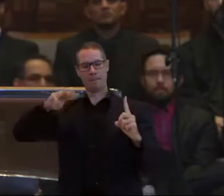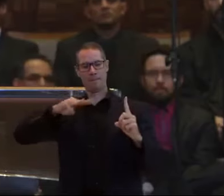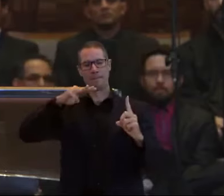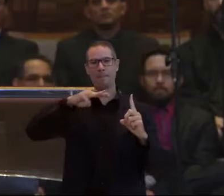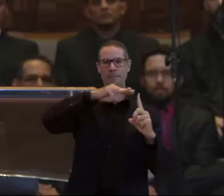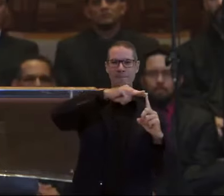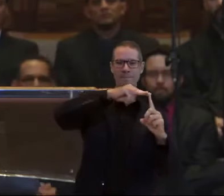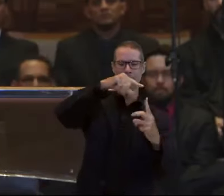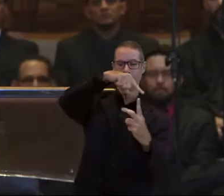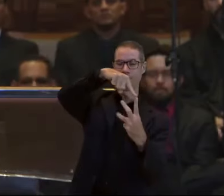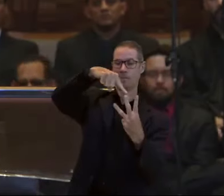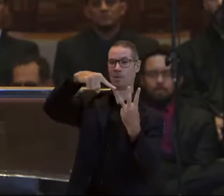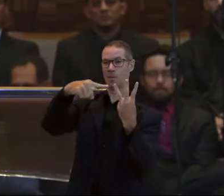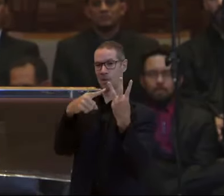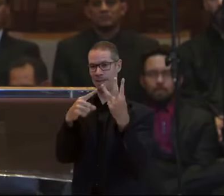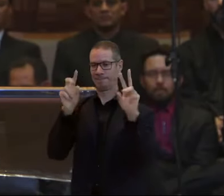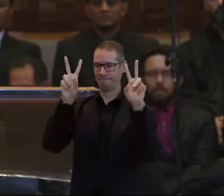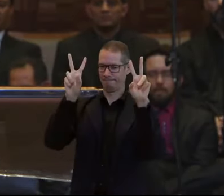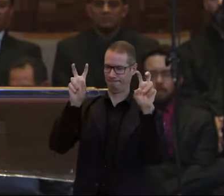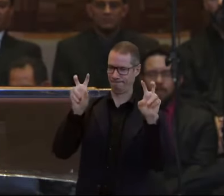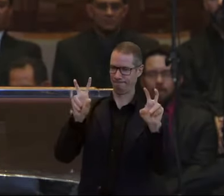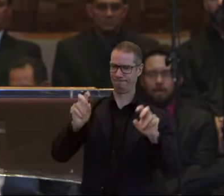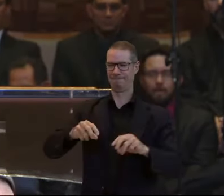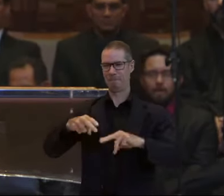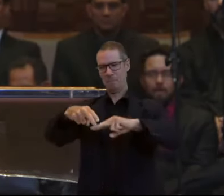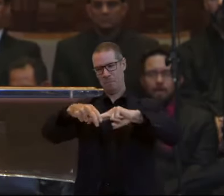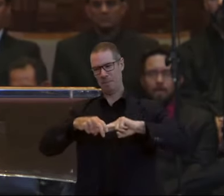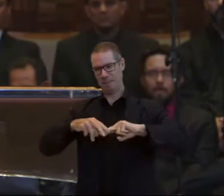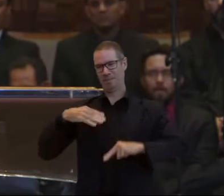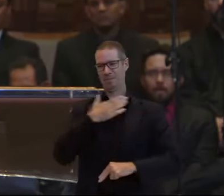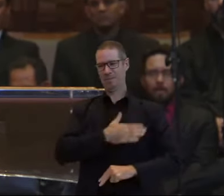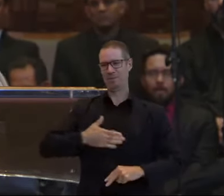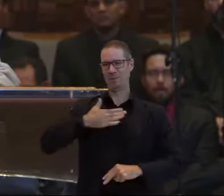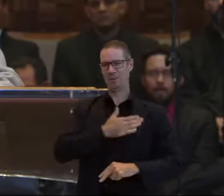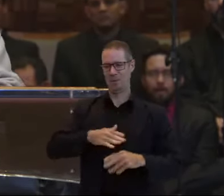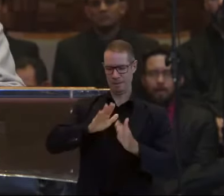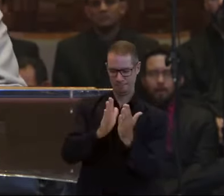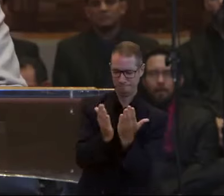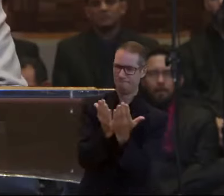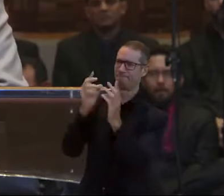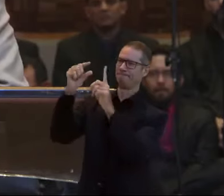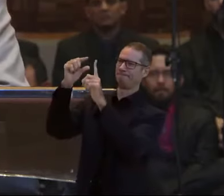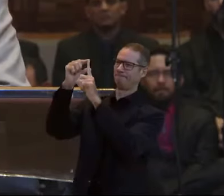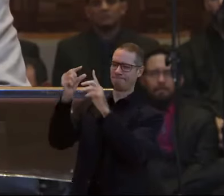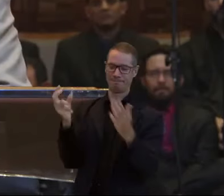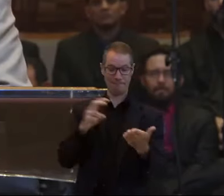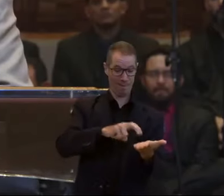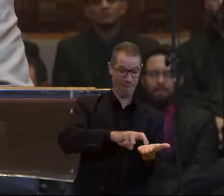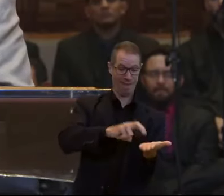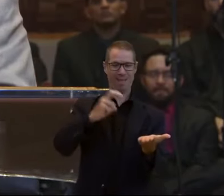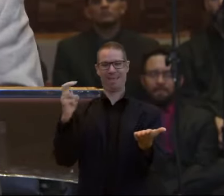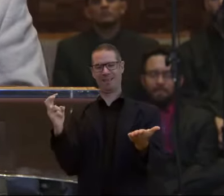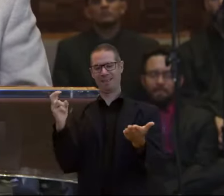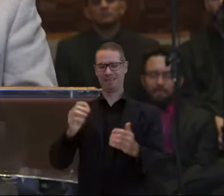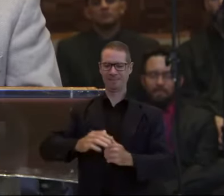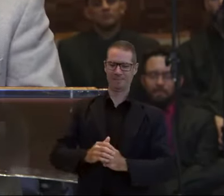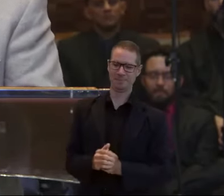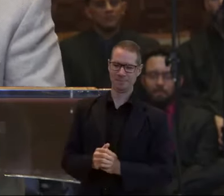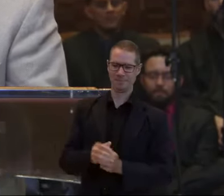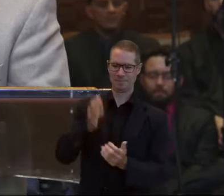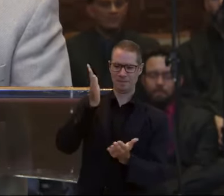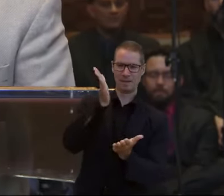Missão. E por isso eu gostaria de olhar para a palavra de Deus nessa manhã e a